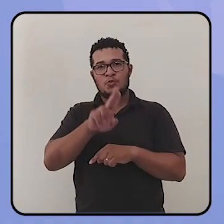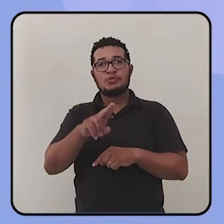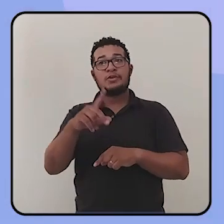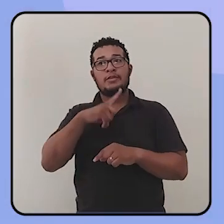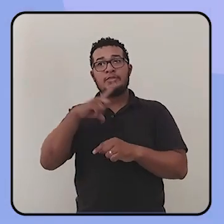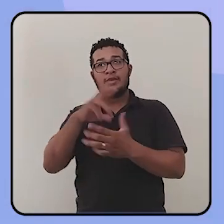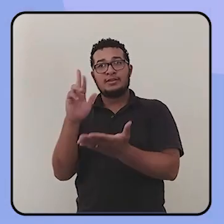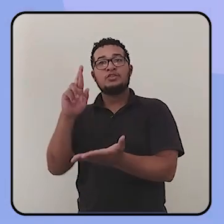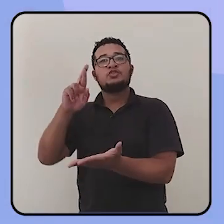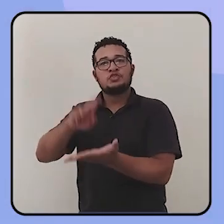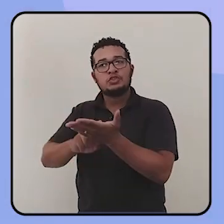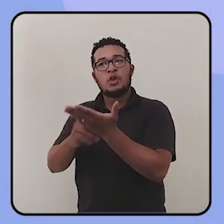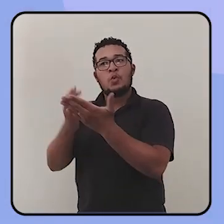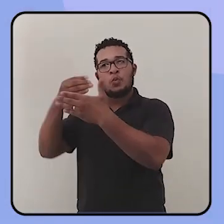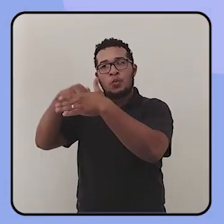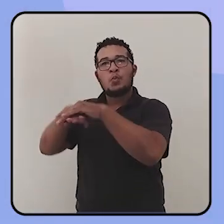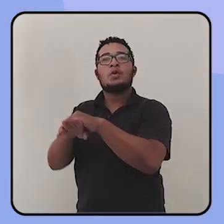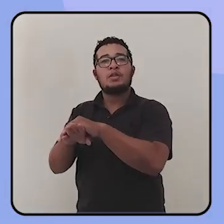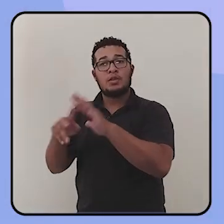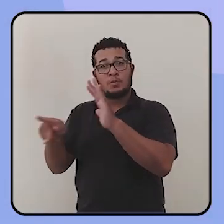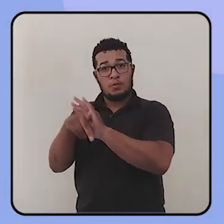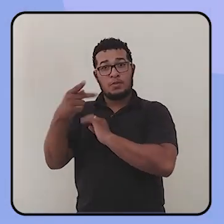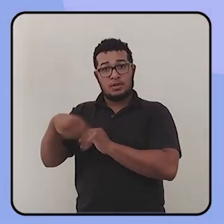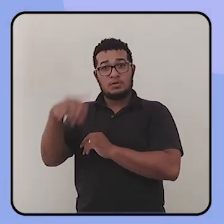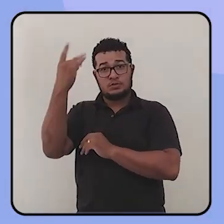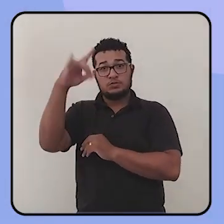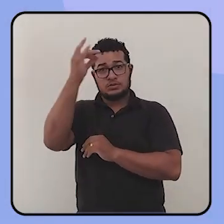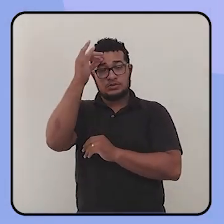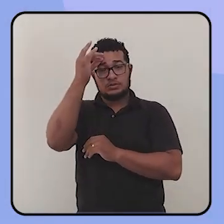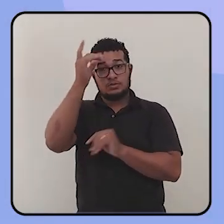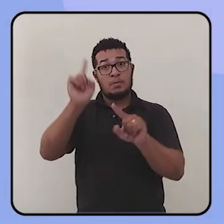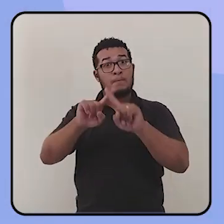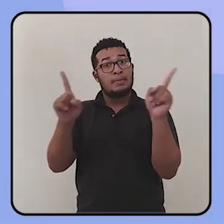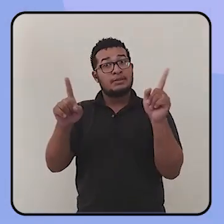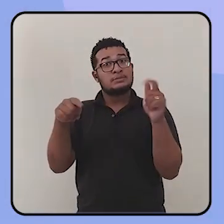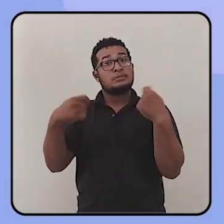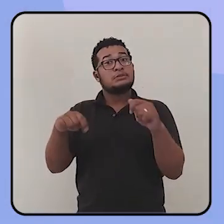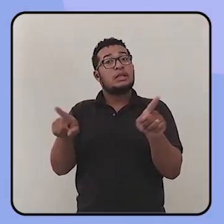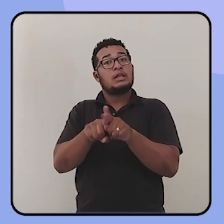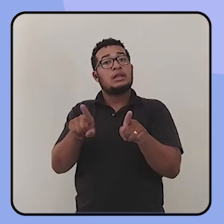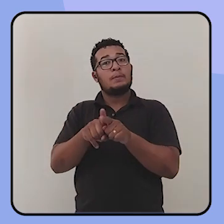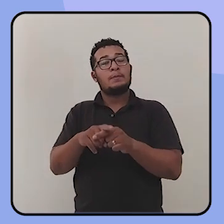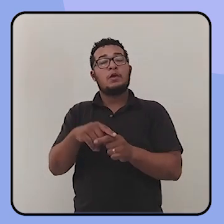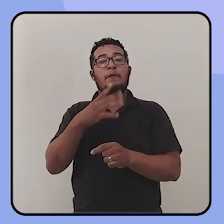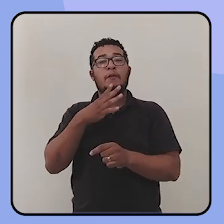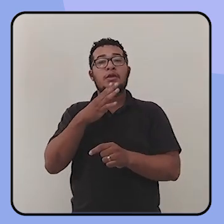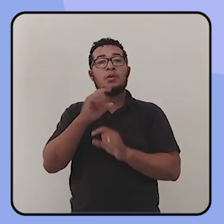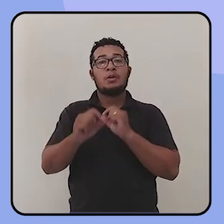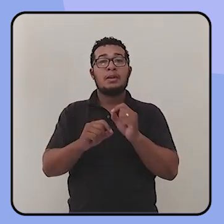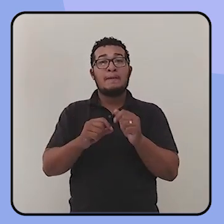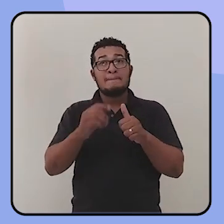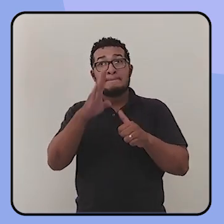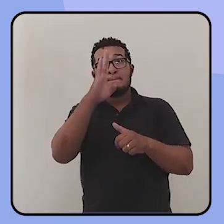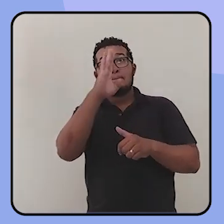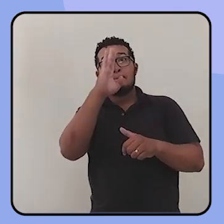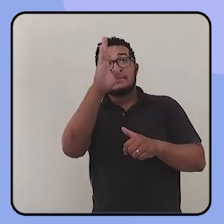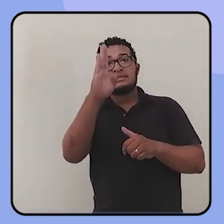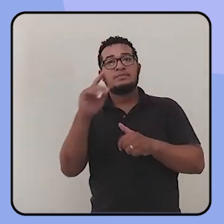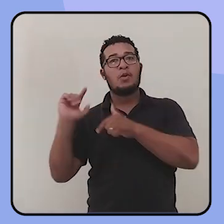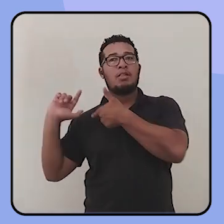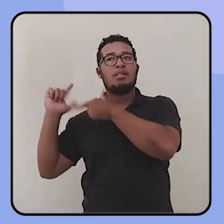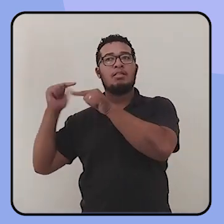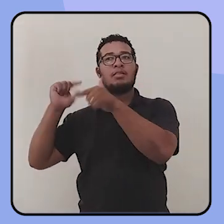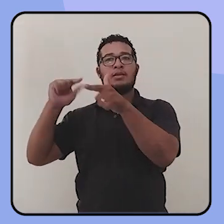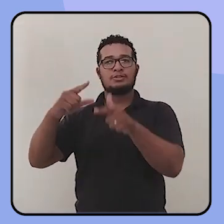estão catalogados, guardados no nosso estado. Mas antes disso, temos que conhecer um pouco sobre as principais tradições que habitavam